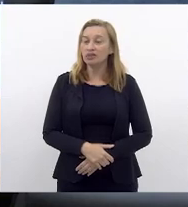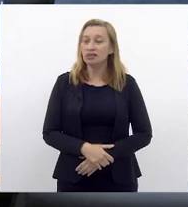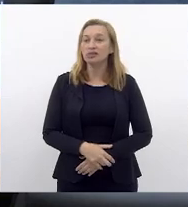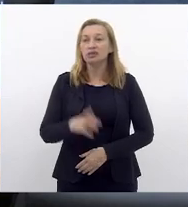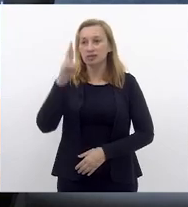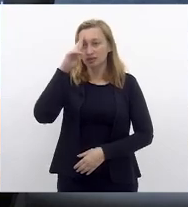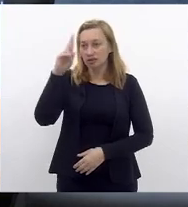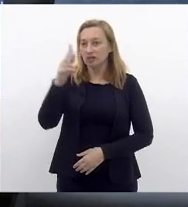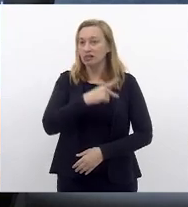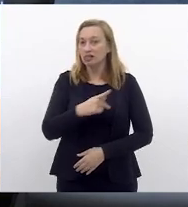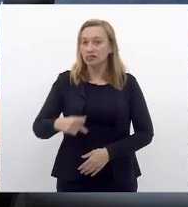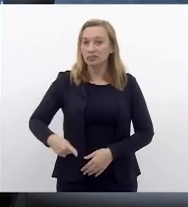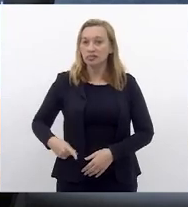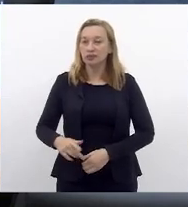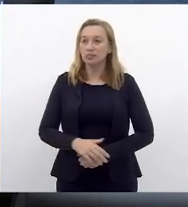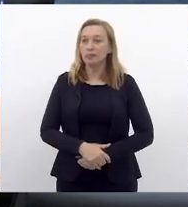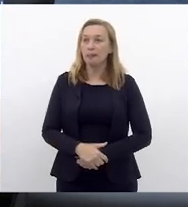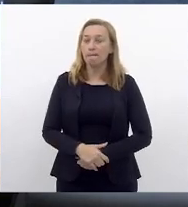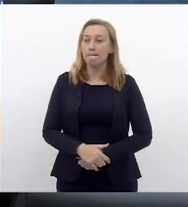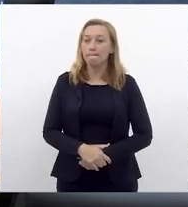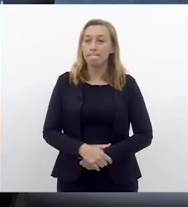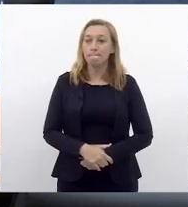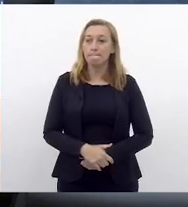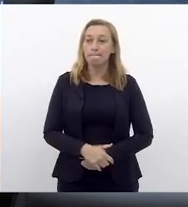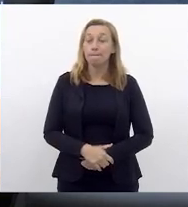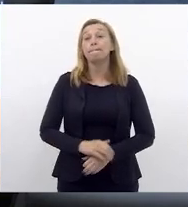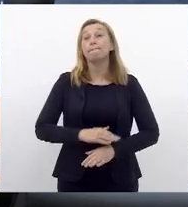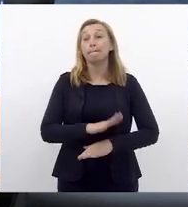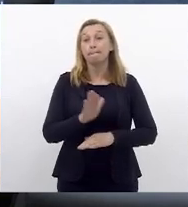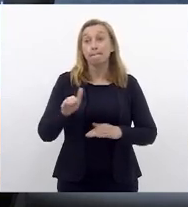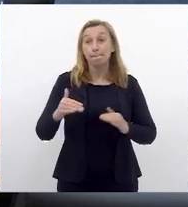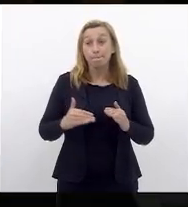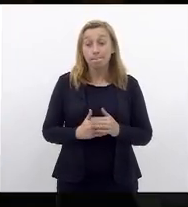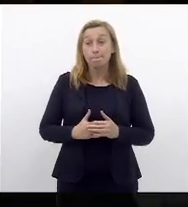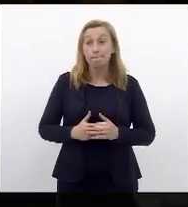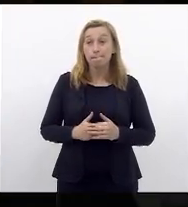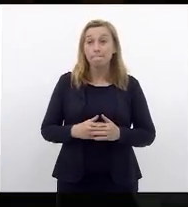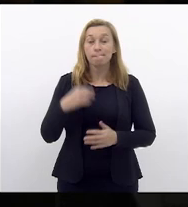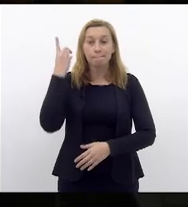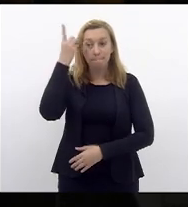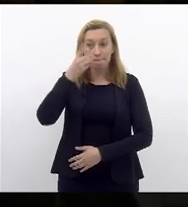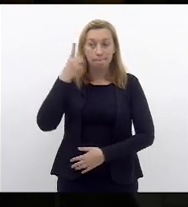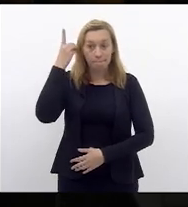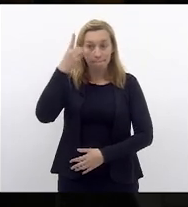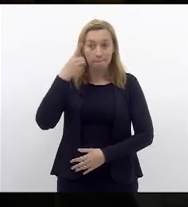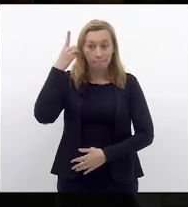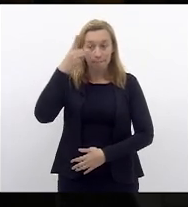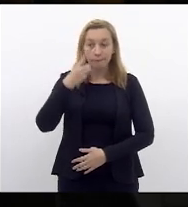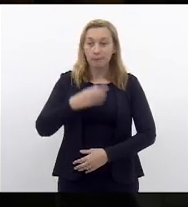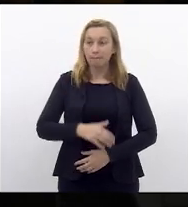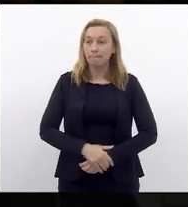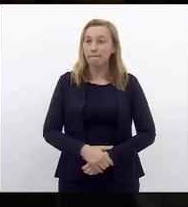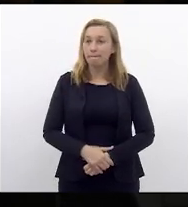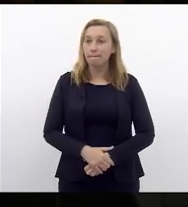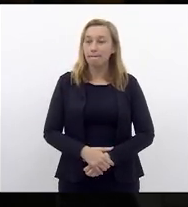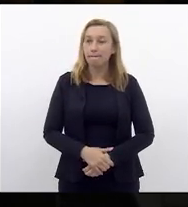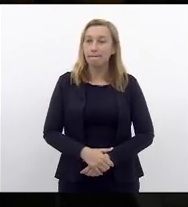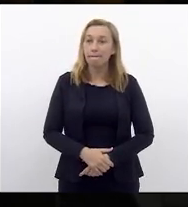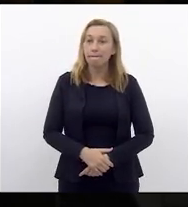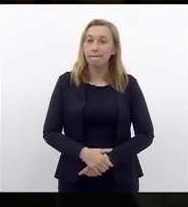Senhora presidente, senhoras e senhores deputados, primeiro, senhora